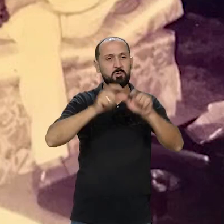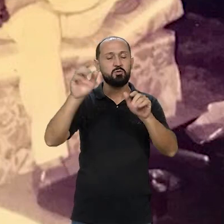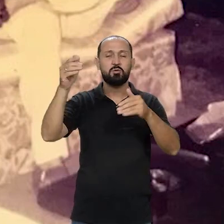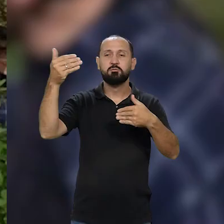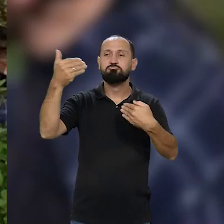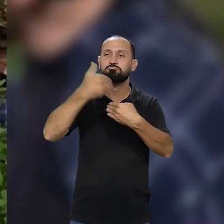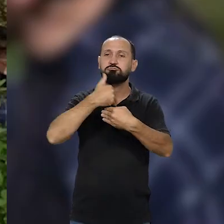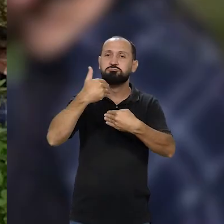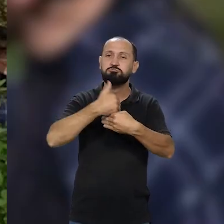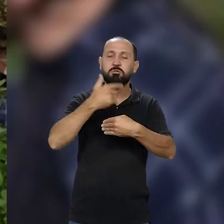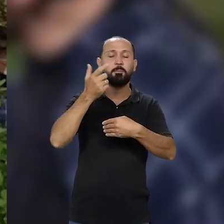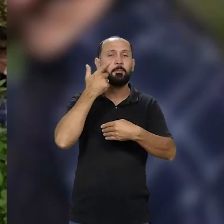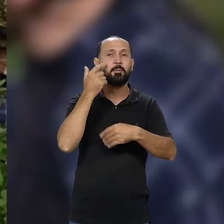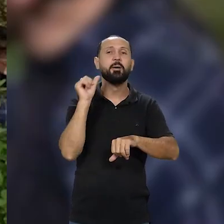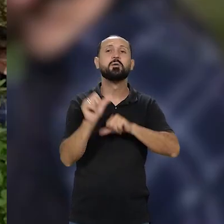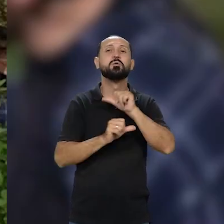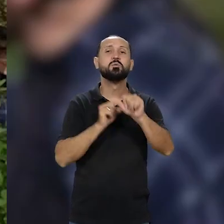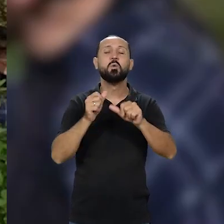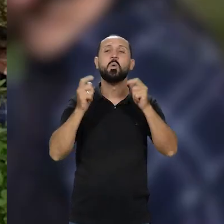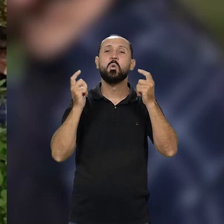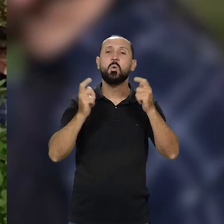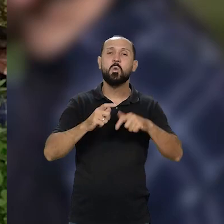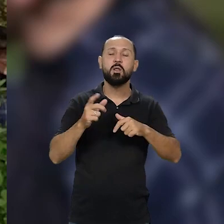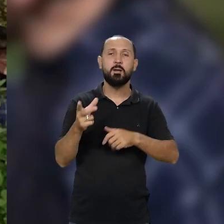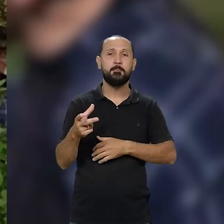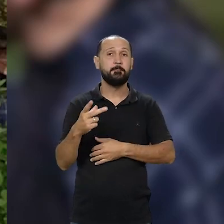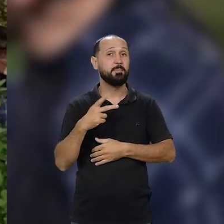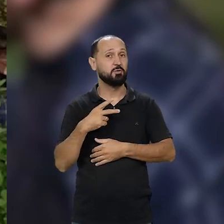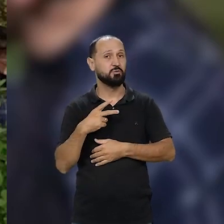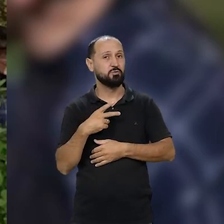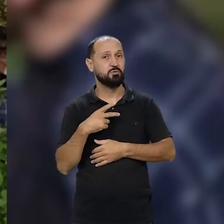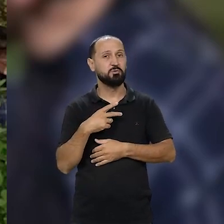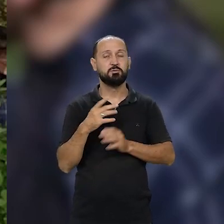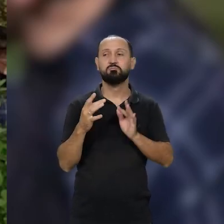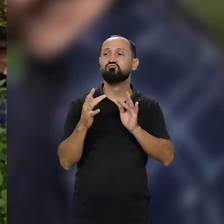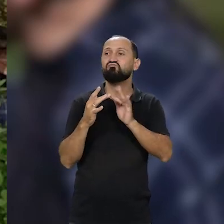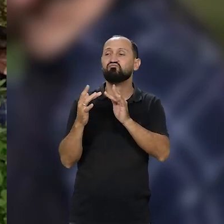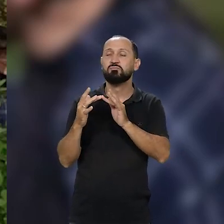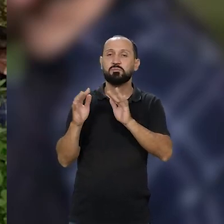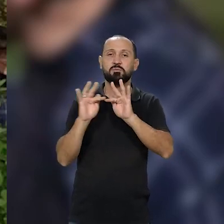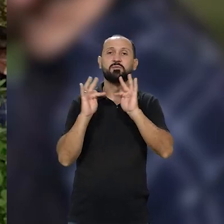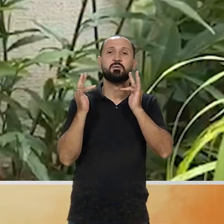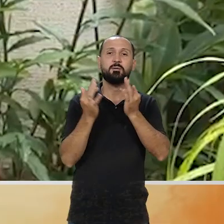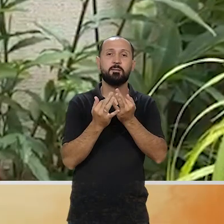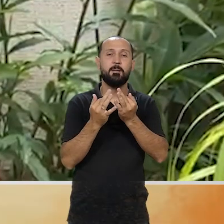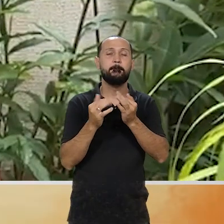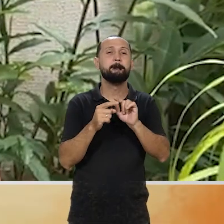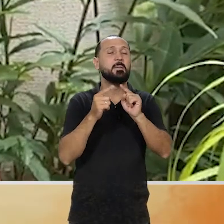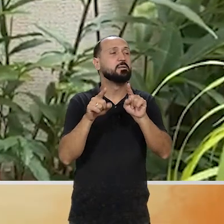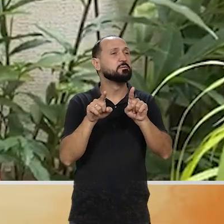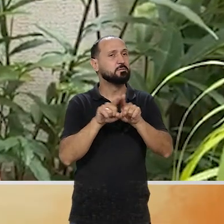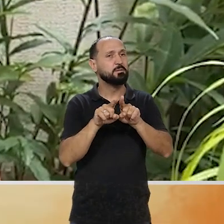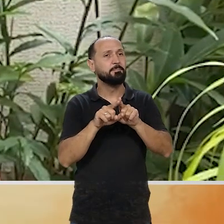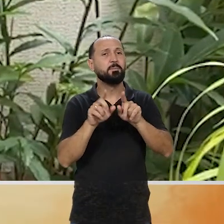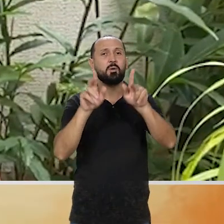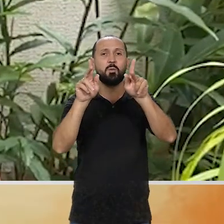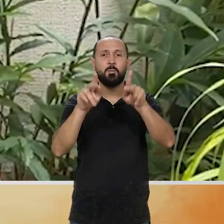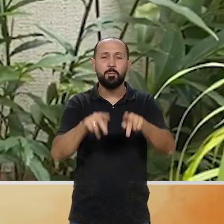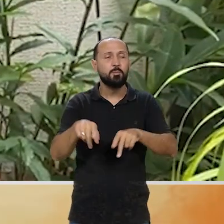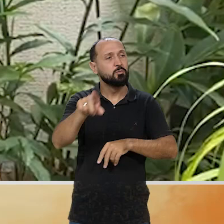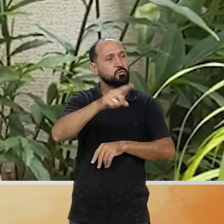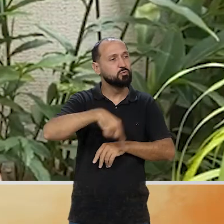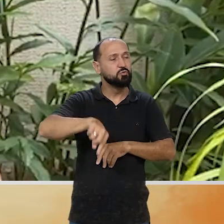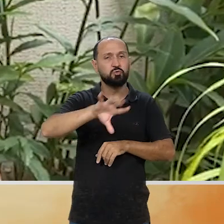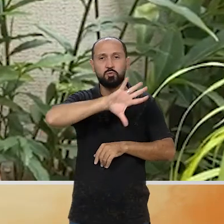visitação e tornarmos assim um ambiente privado, íntimo da família, em um bem